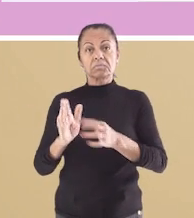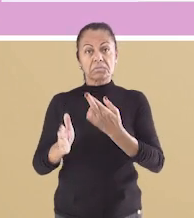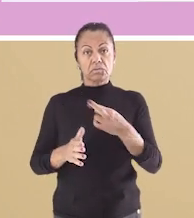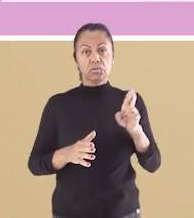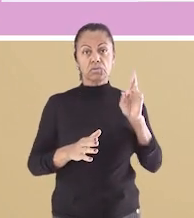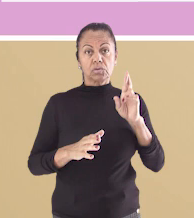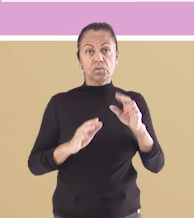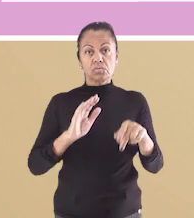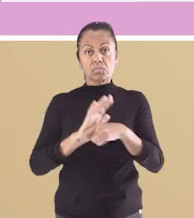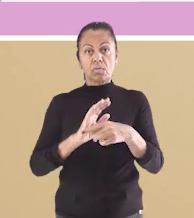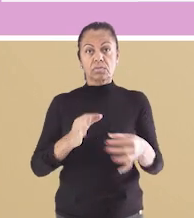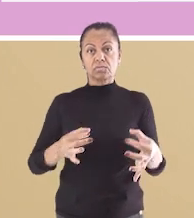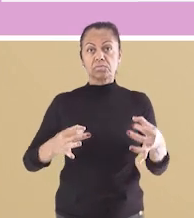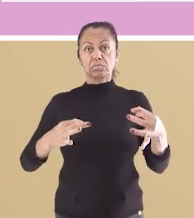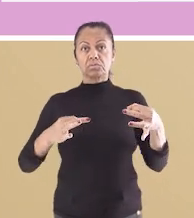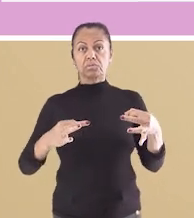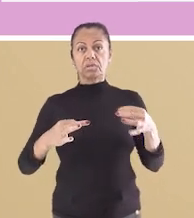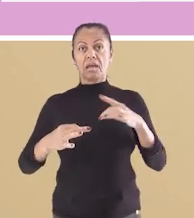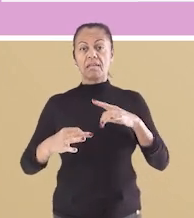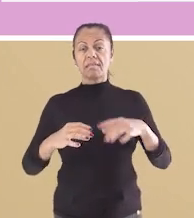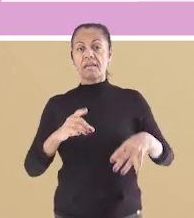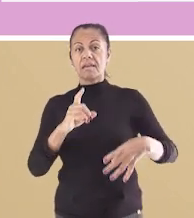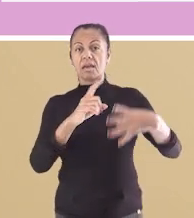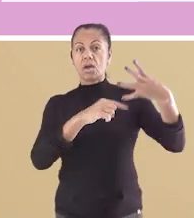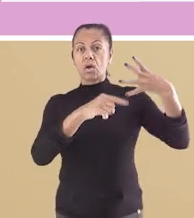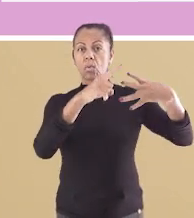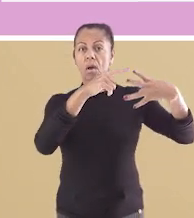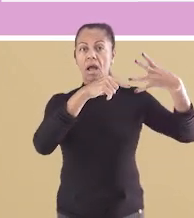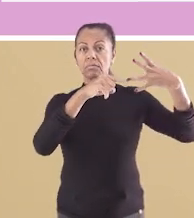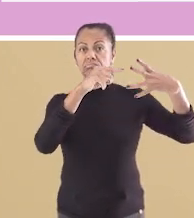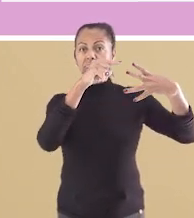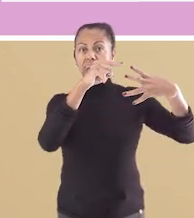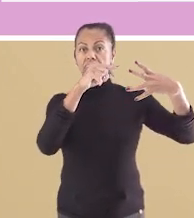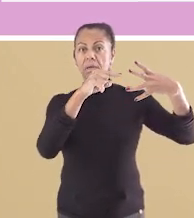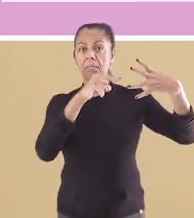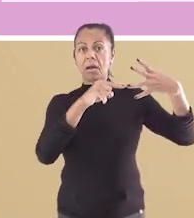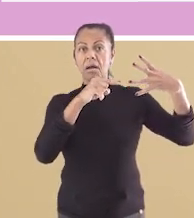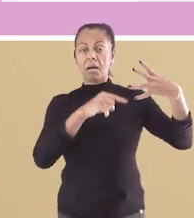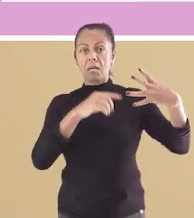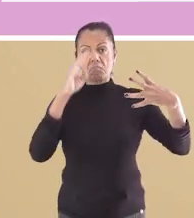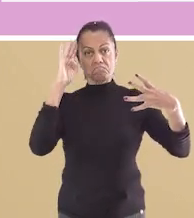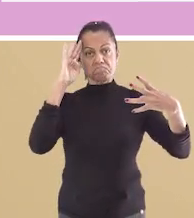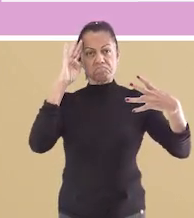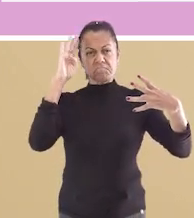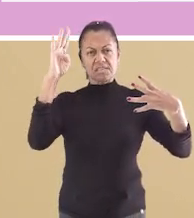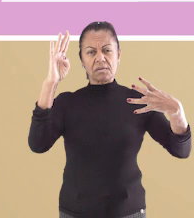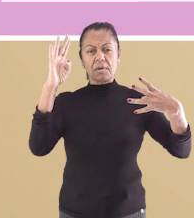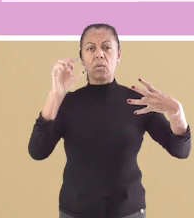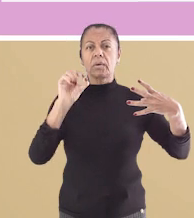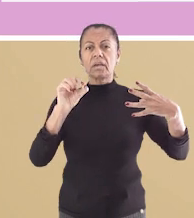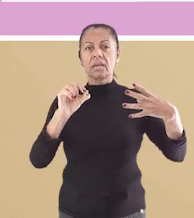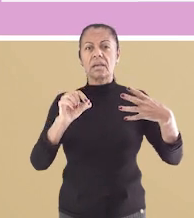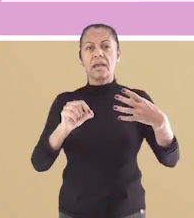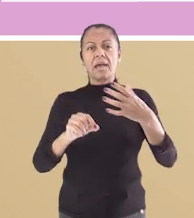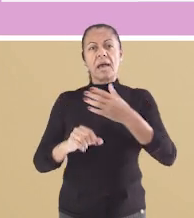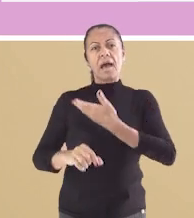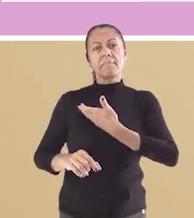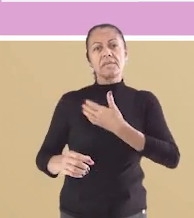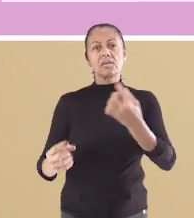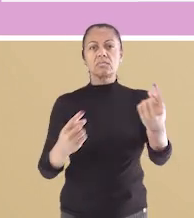E os ensinamentos no Tripitaka, um dos textos sagrados do budismo, referem-se os